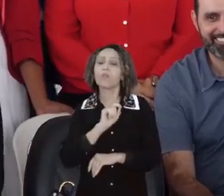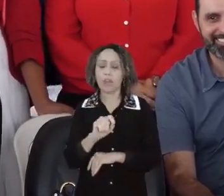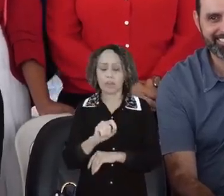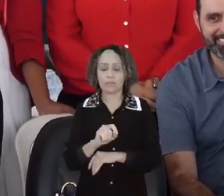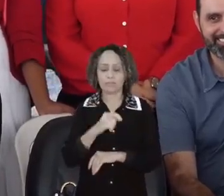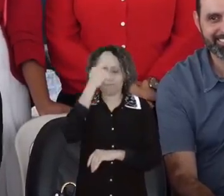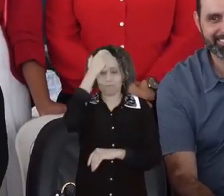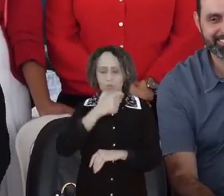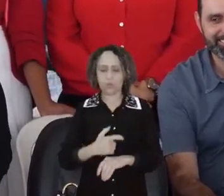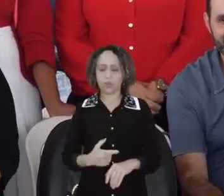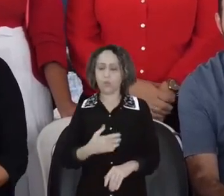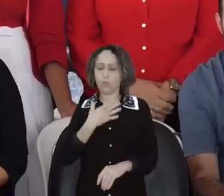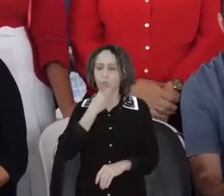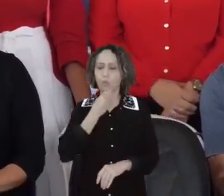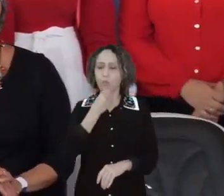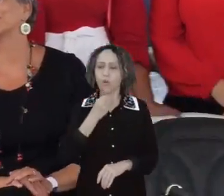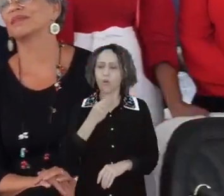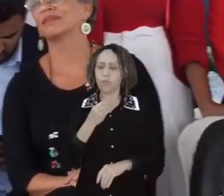que creio muito em Deus.